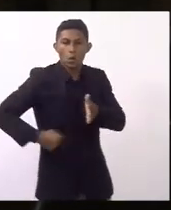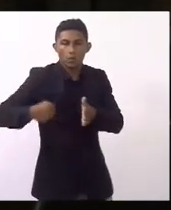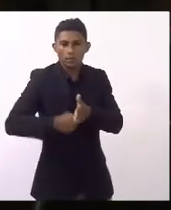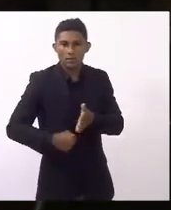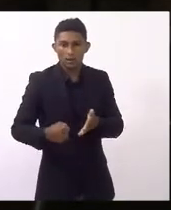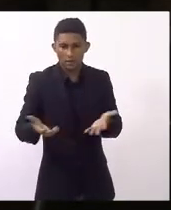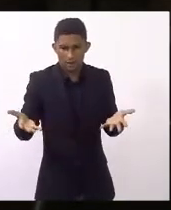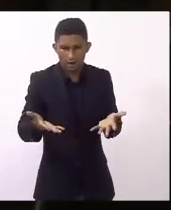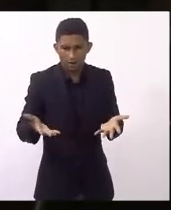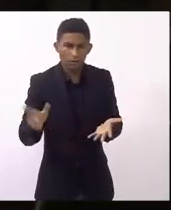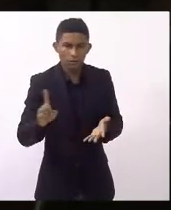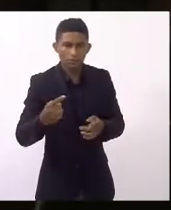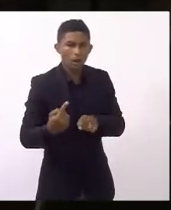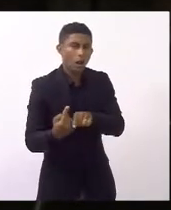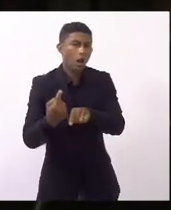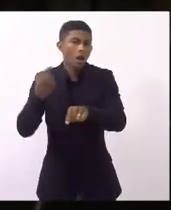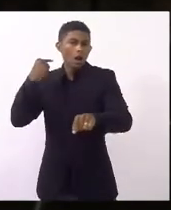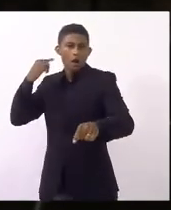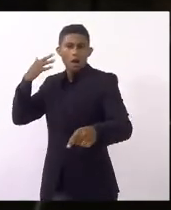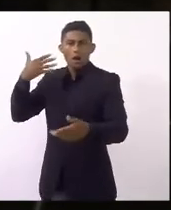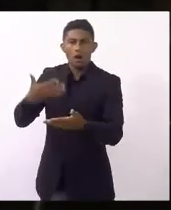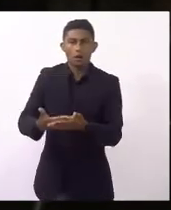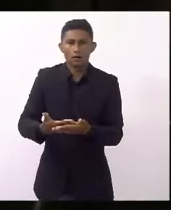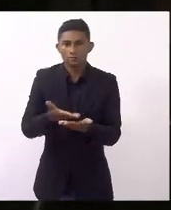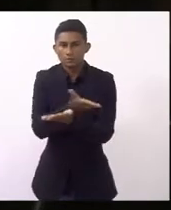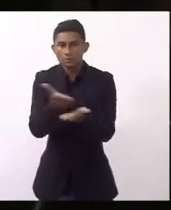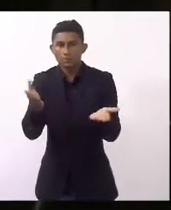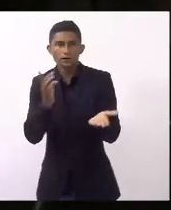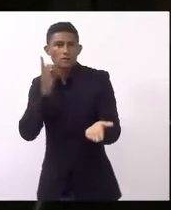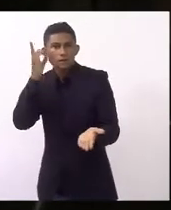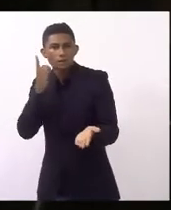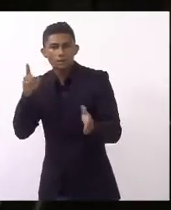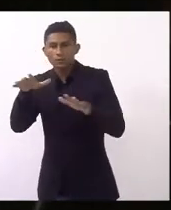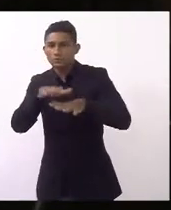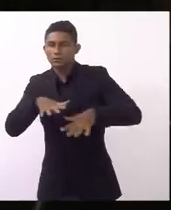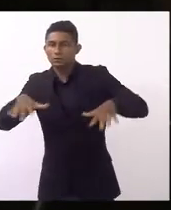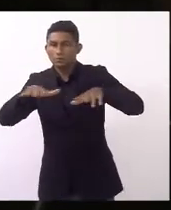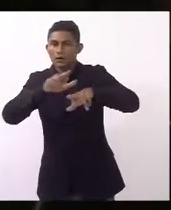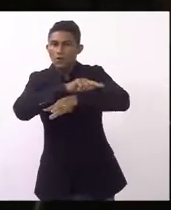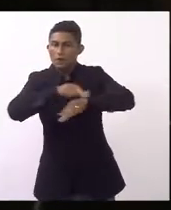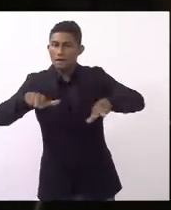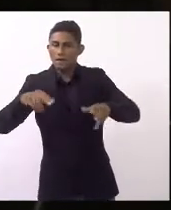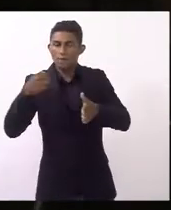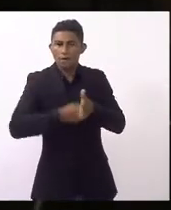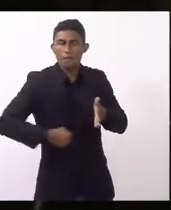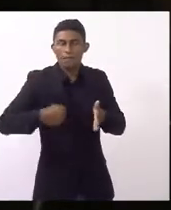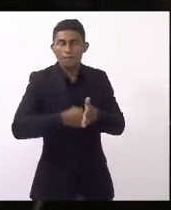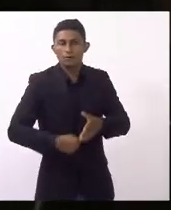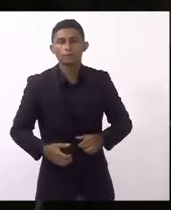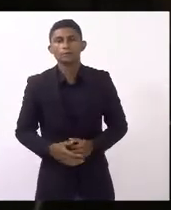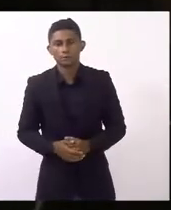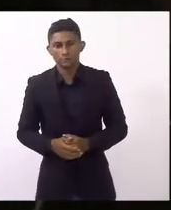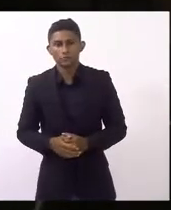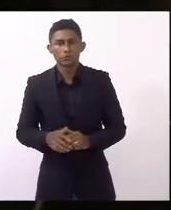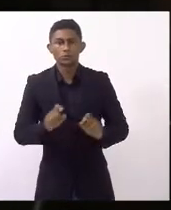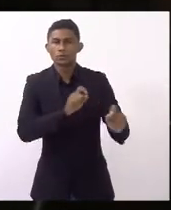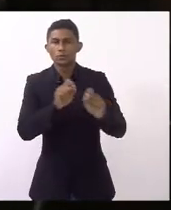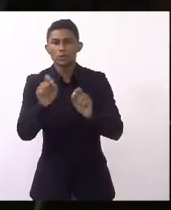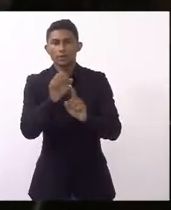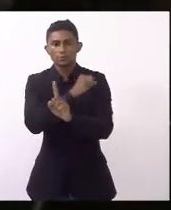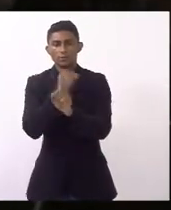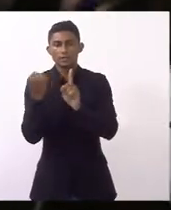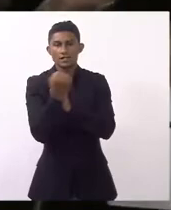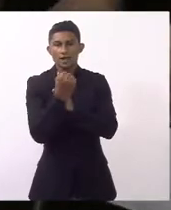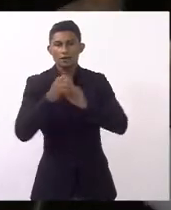não é da agora de vários destes políticos que tem uma especificidade que é uma especialidade ligada às questões sociais